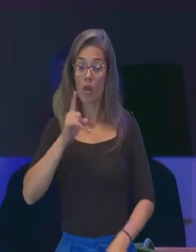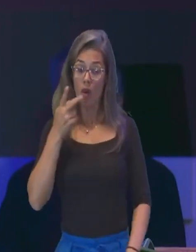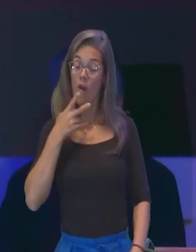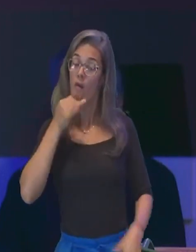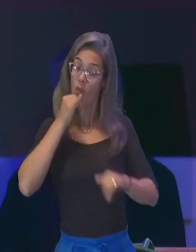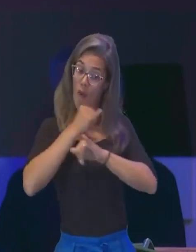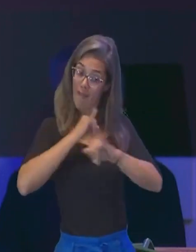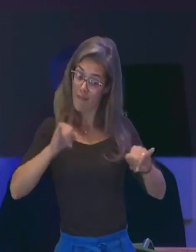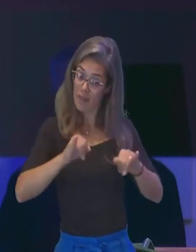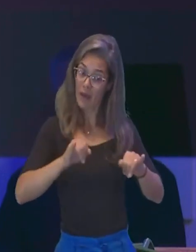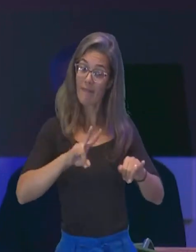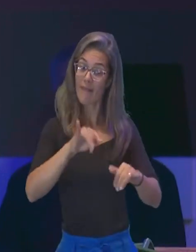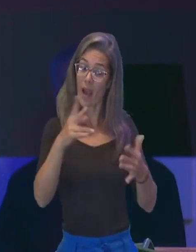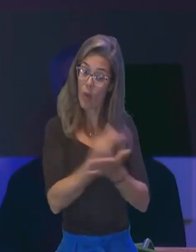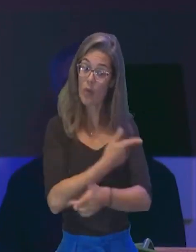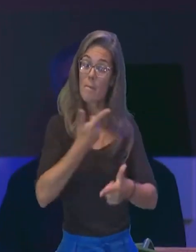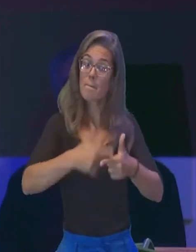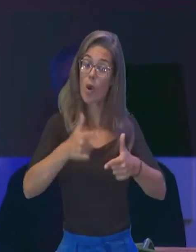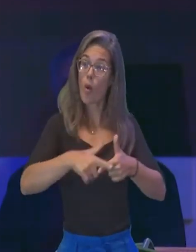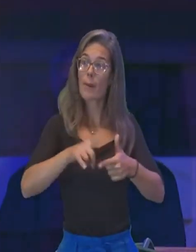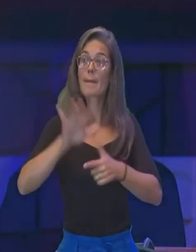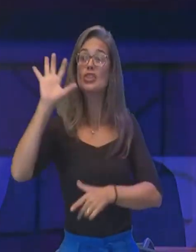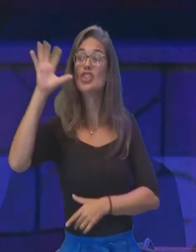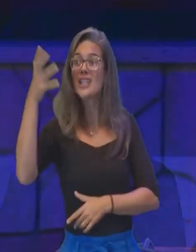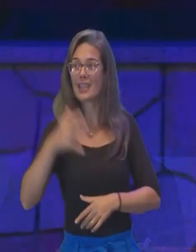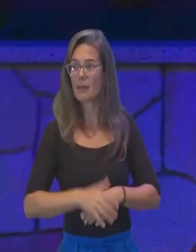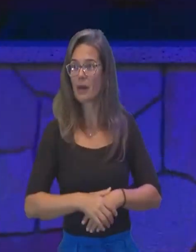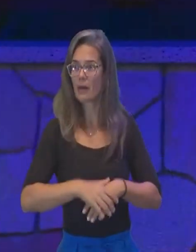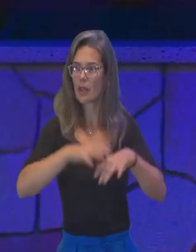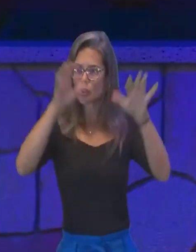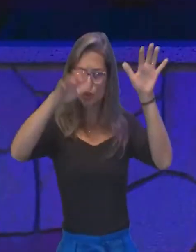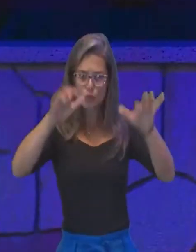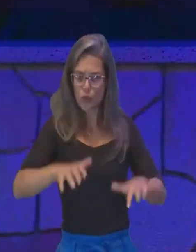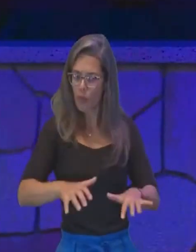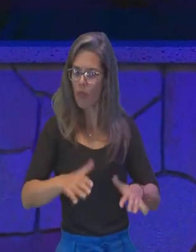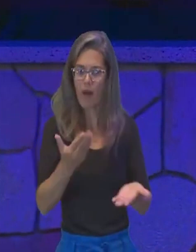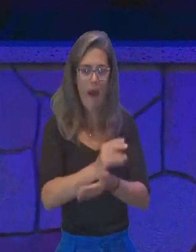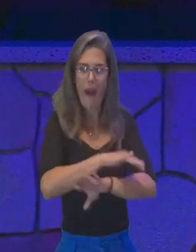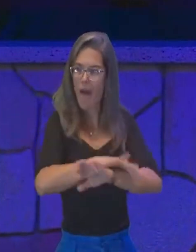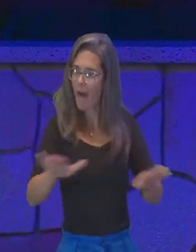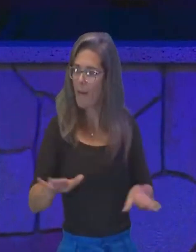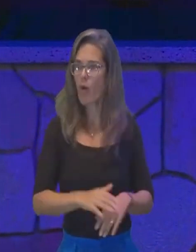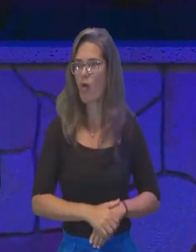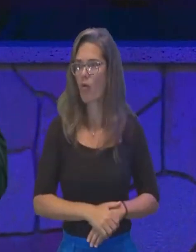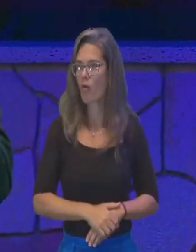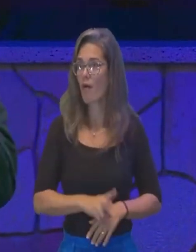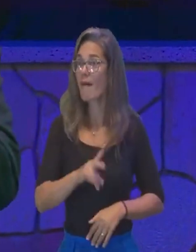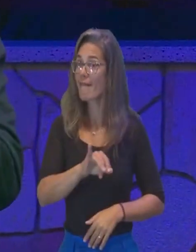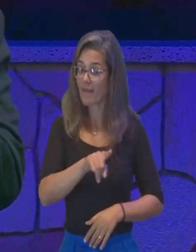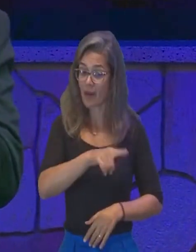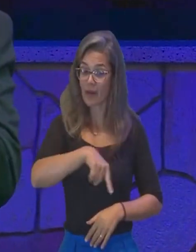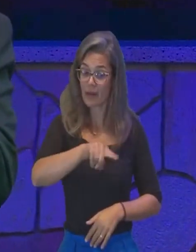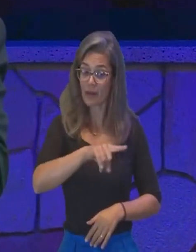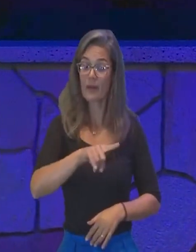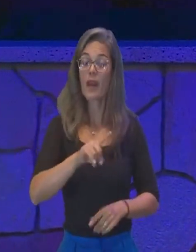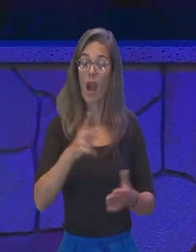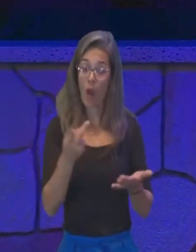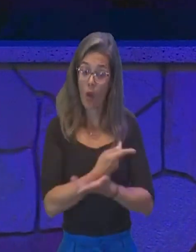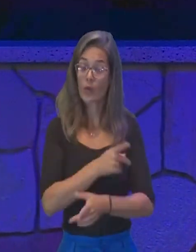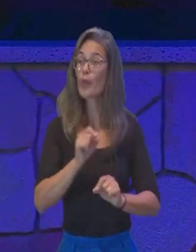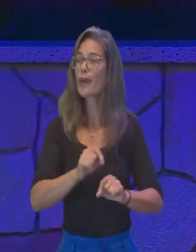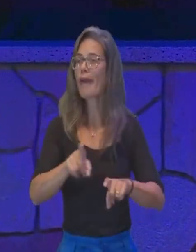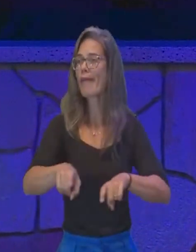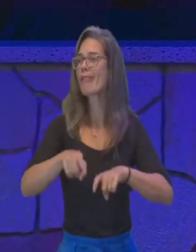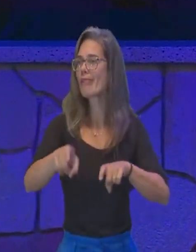palavra. Vocês precisarão aprender com esta disciplina do Senhor, falta de chuva, que o Senhor é